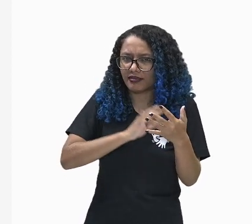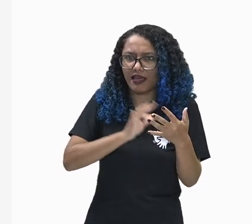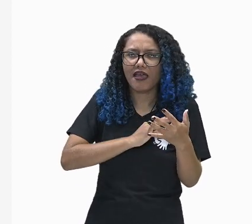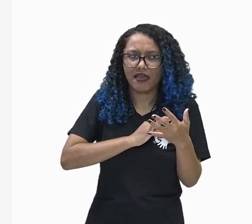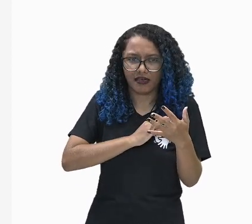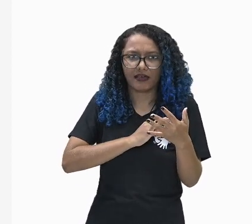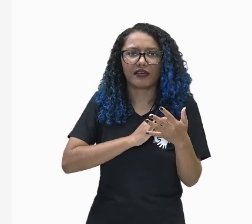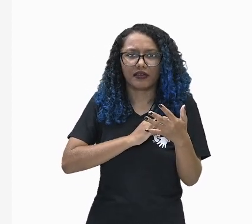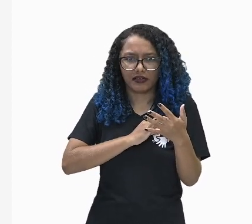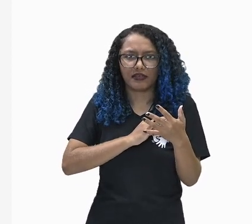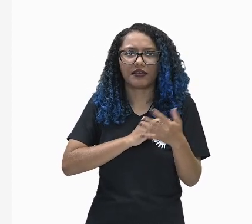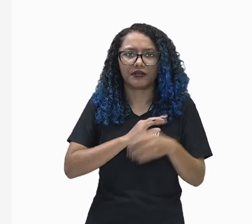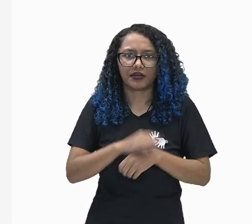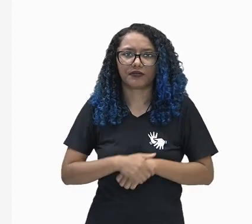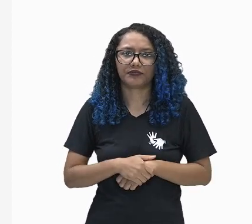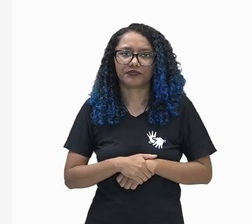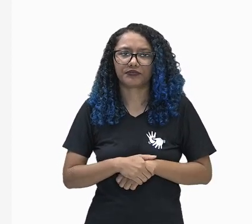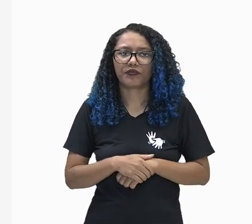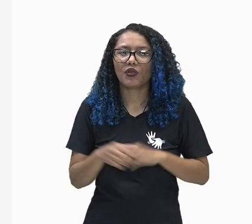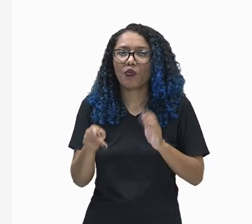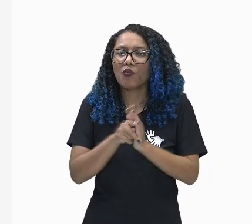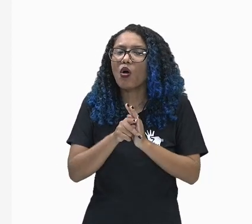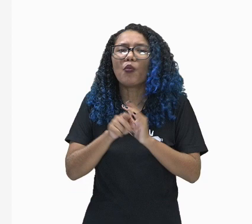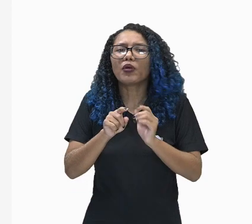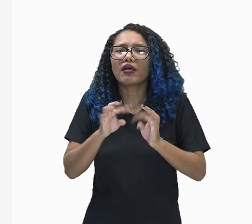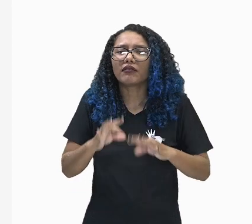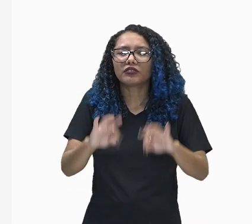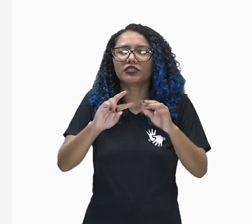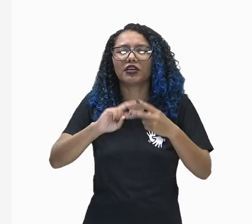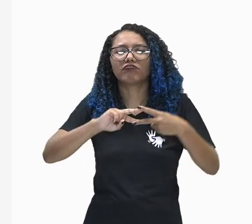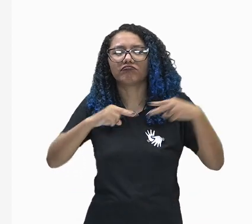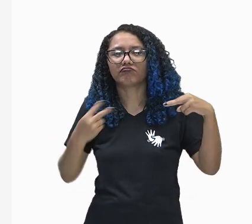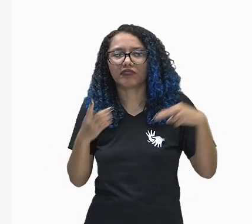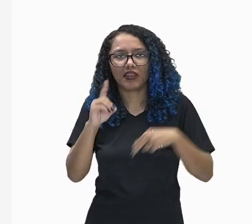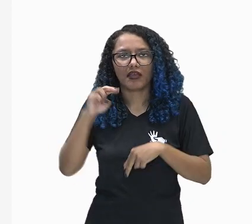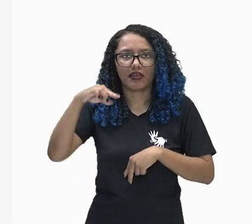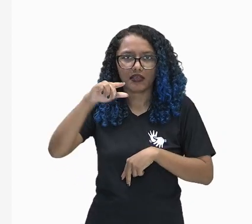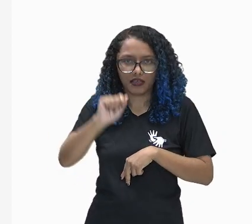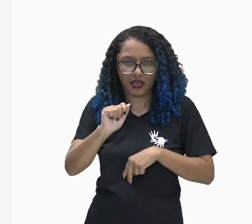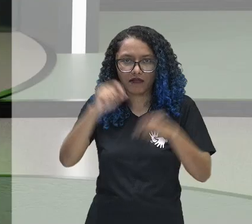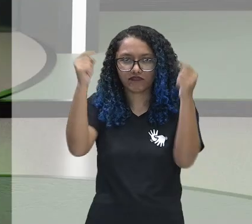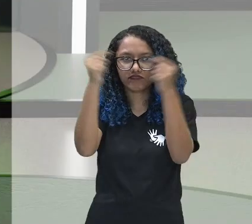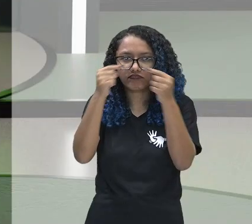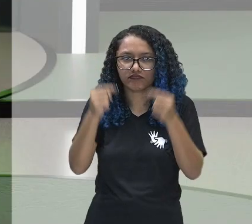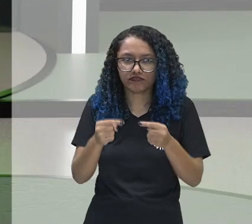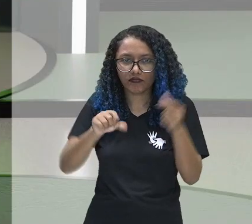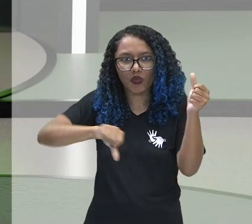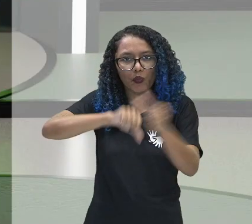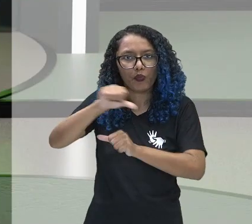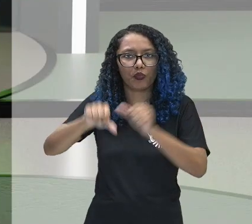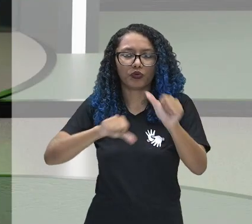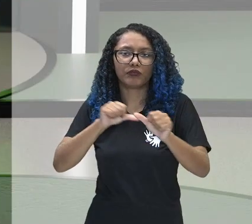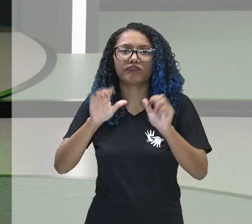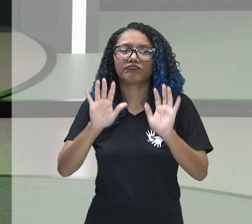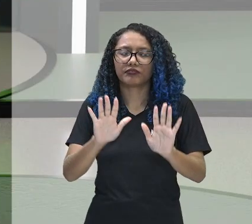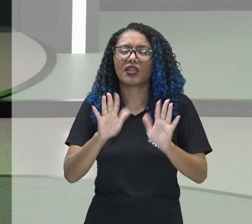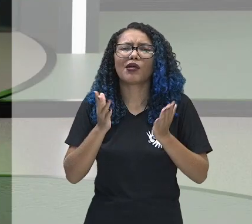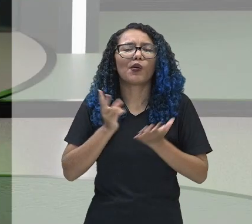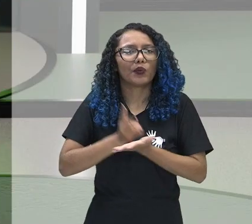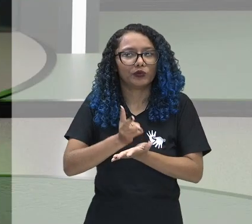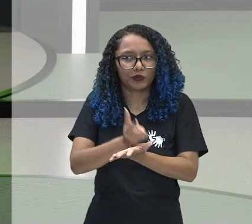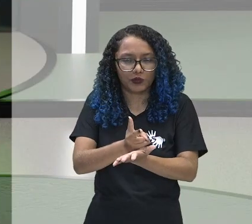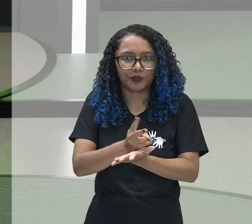a tecnologia de DNA recombinante. Para a gente ir